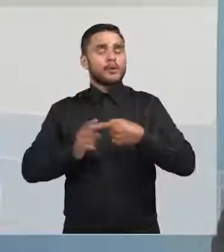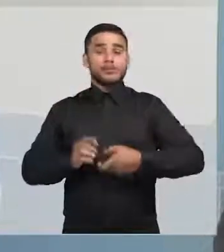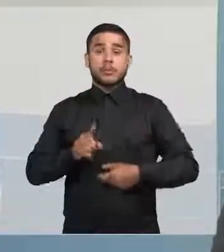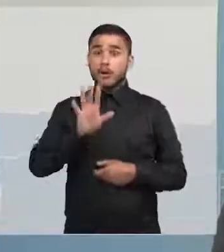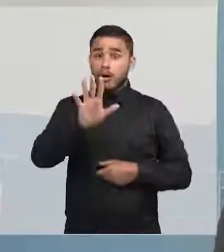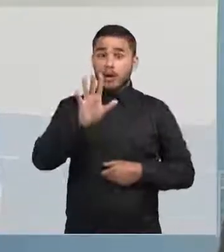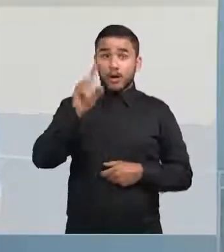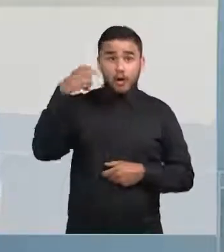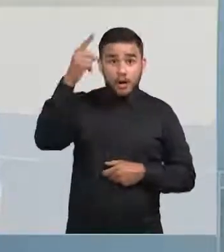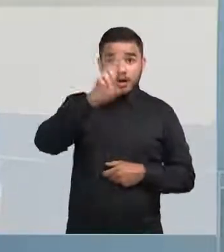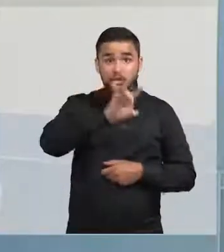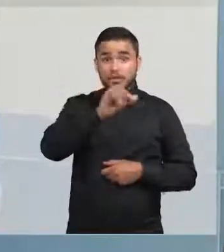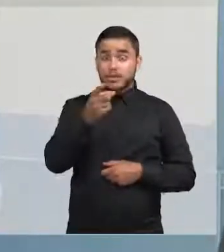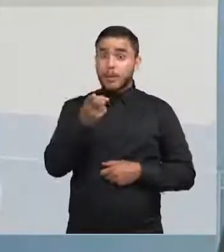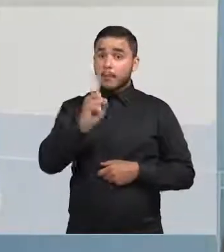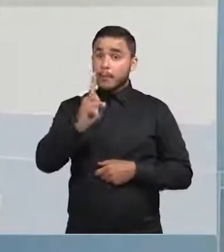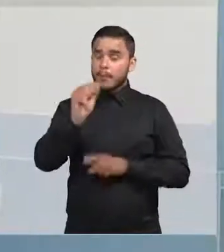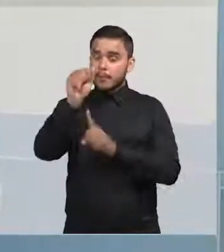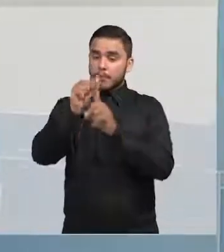Luiz, não